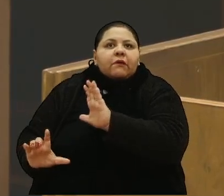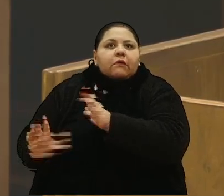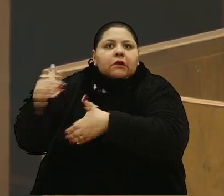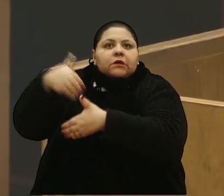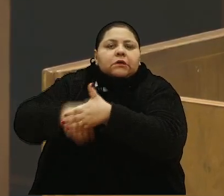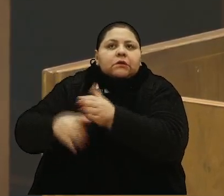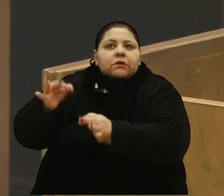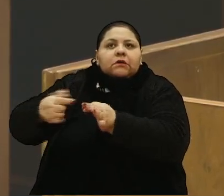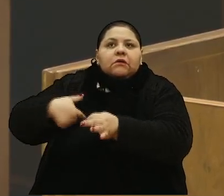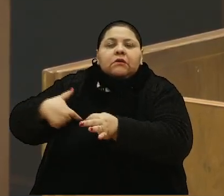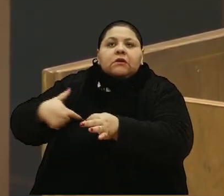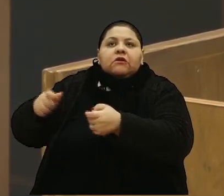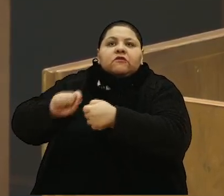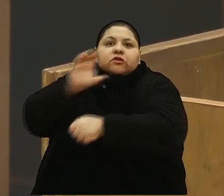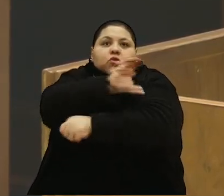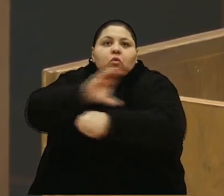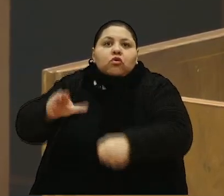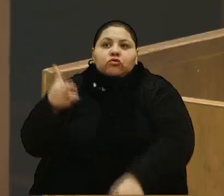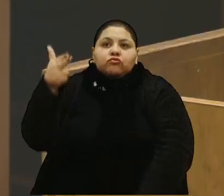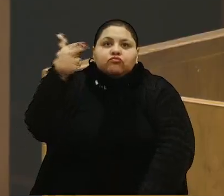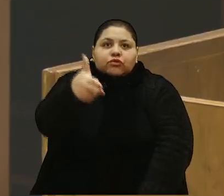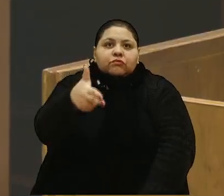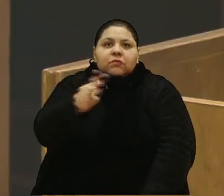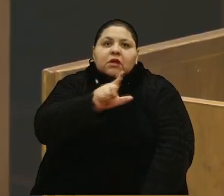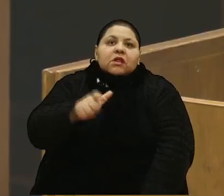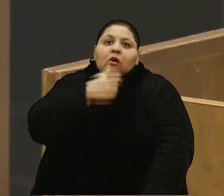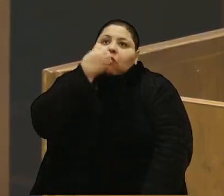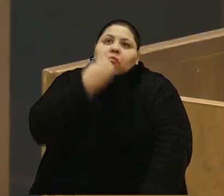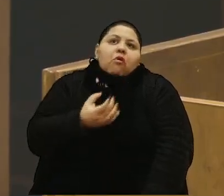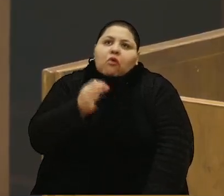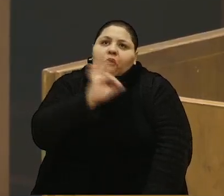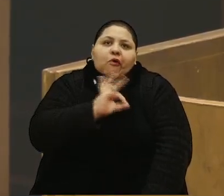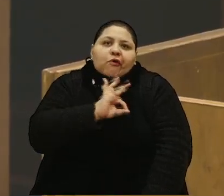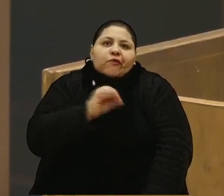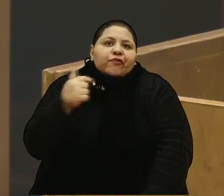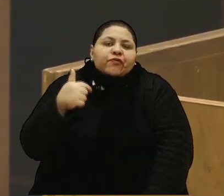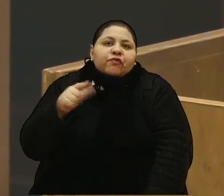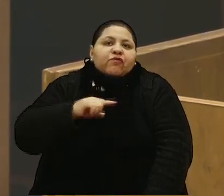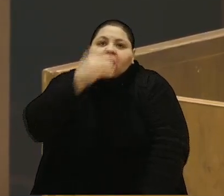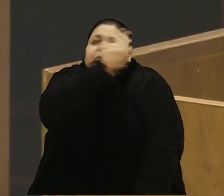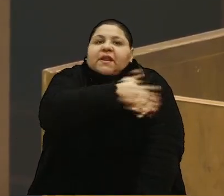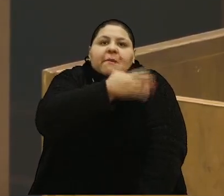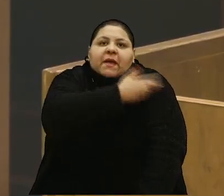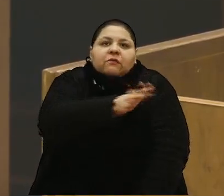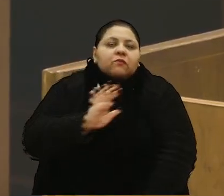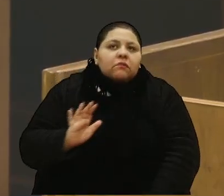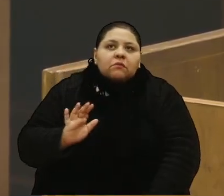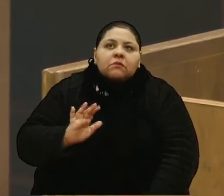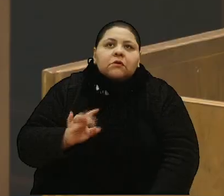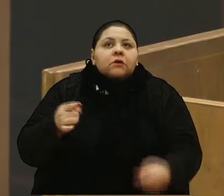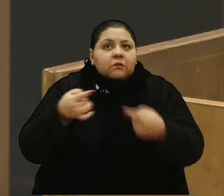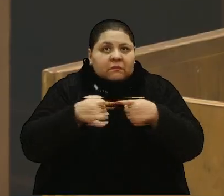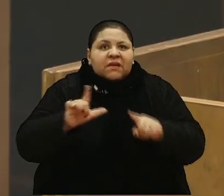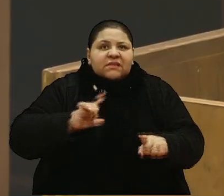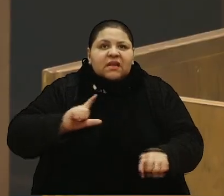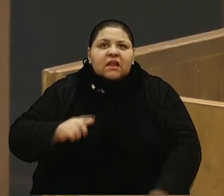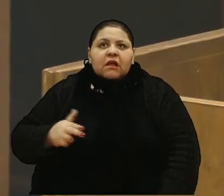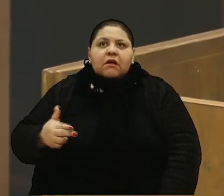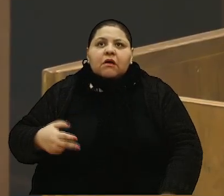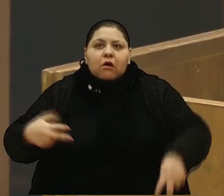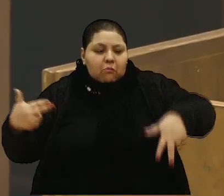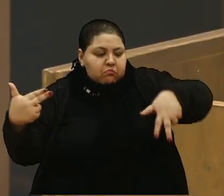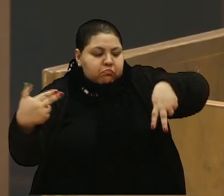Eu fiz curso de tiro. Não sou bom com nenhum policial, não tenho treinamento de um policial. Mas eu teria atirado nas